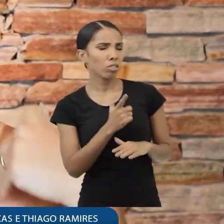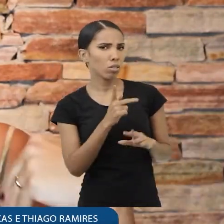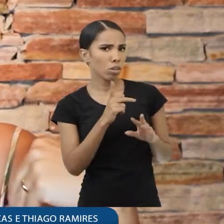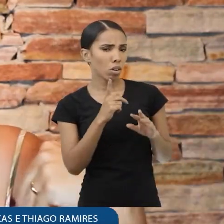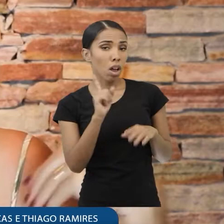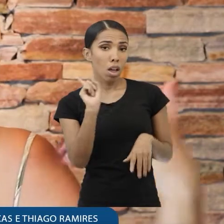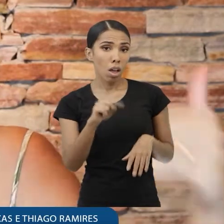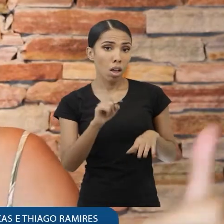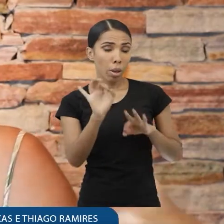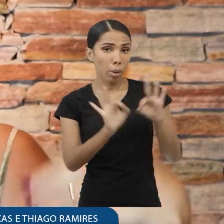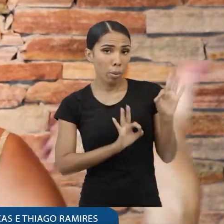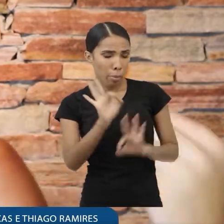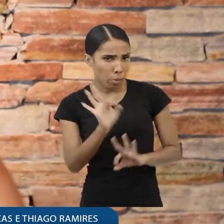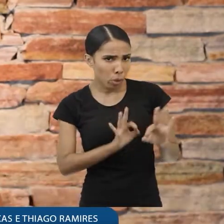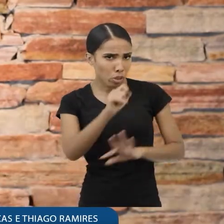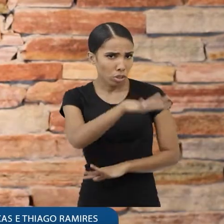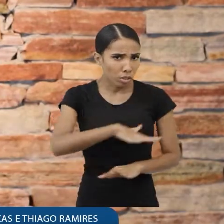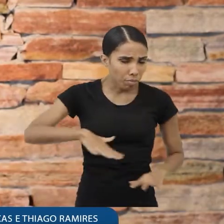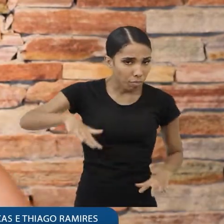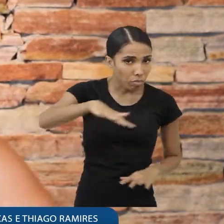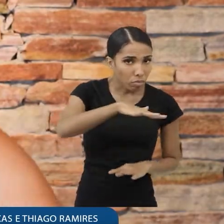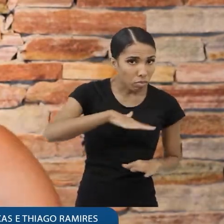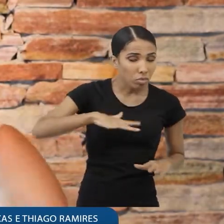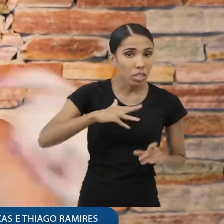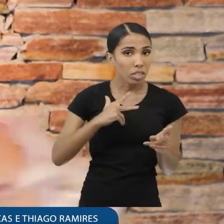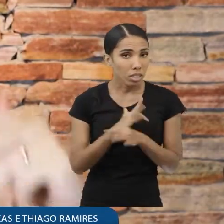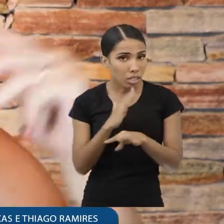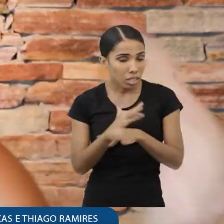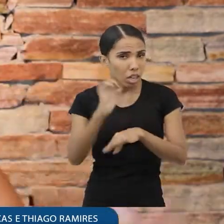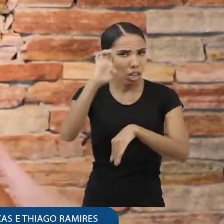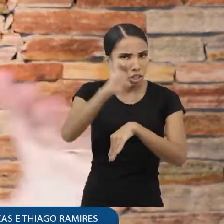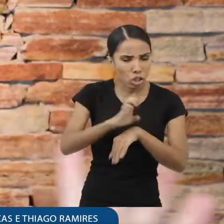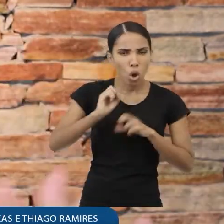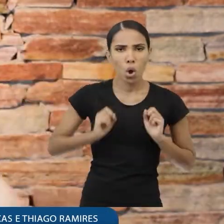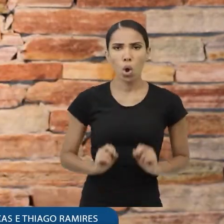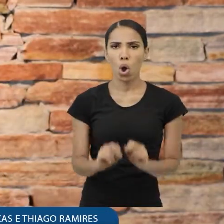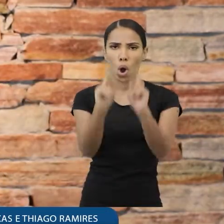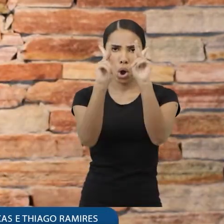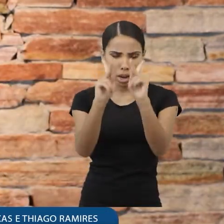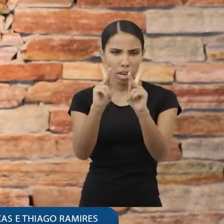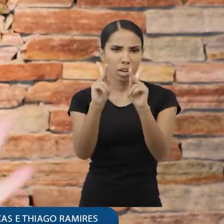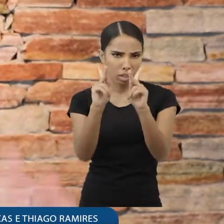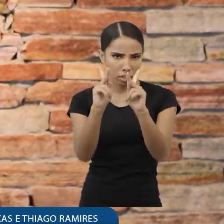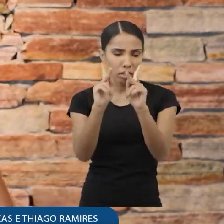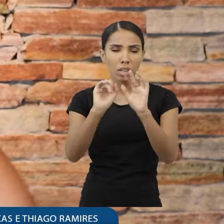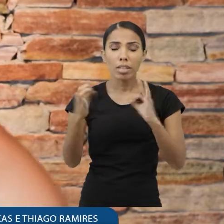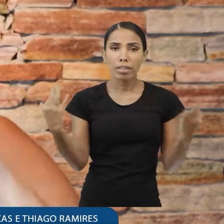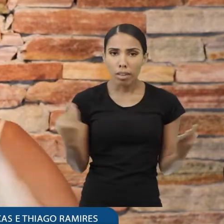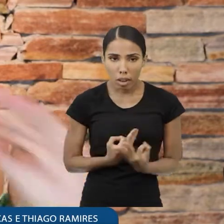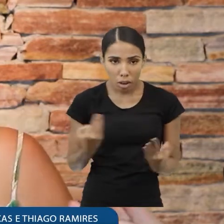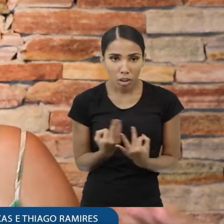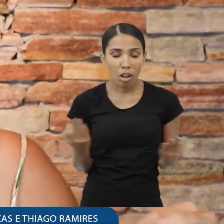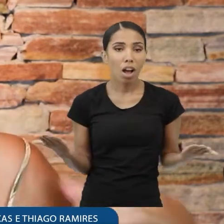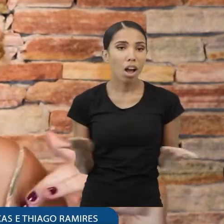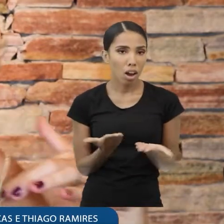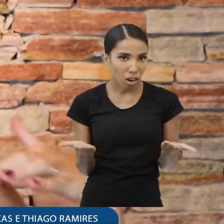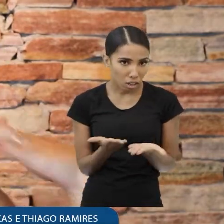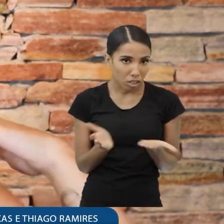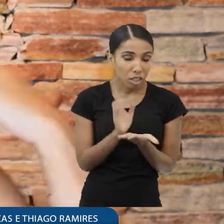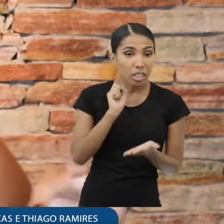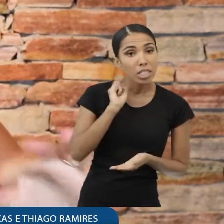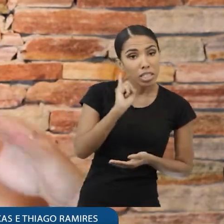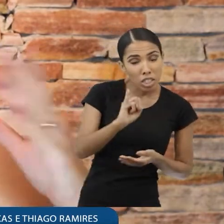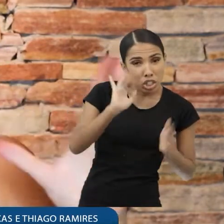tipo de projeto, no tipo de território que eu estou inserido, na cidade, no estado, ok. Fiz a minha pesquisa, meu dever de casa, tá perfeito. E